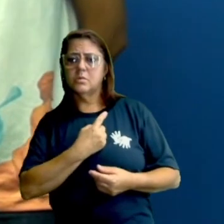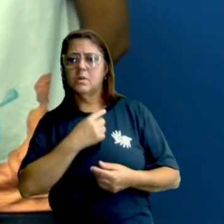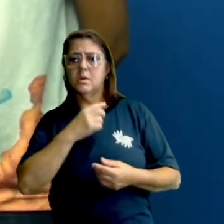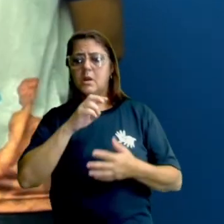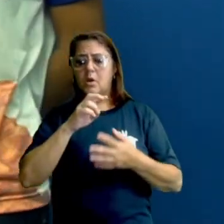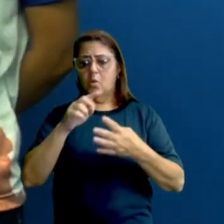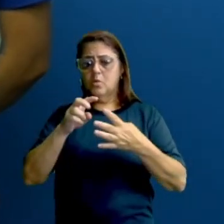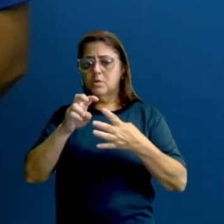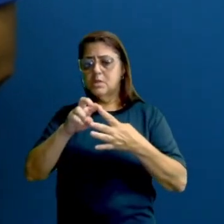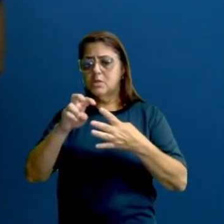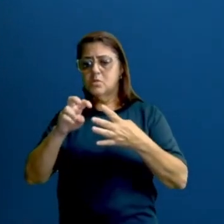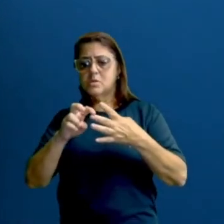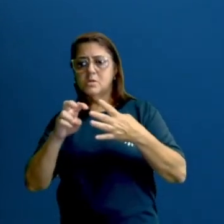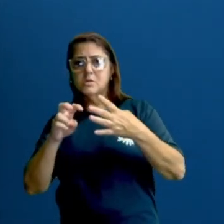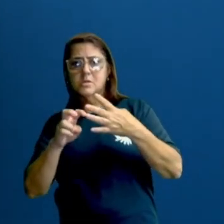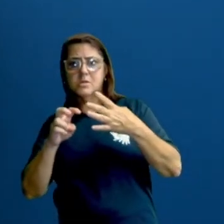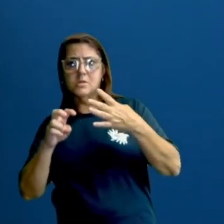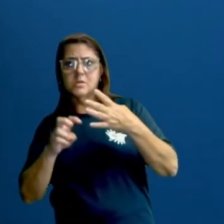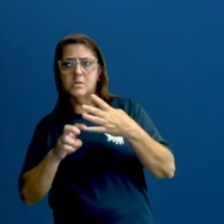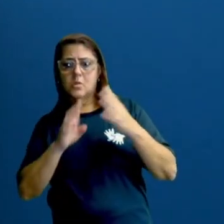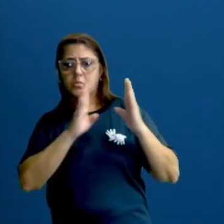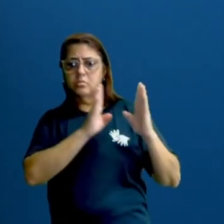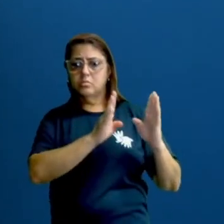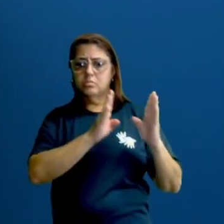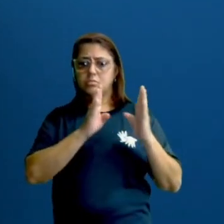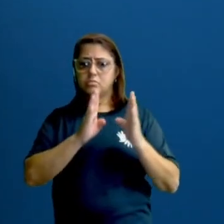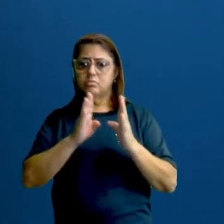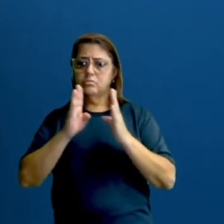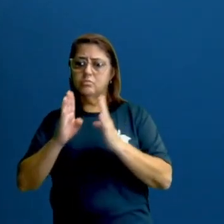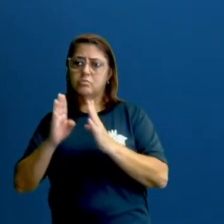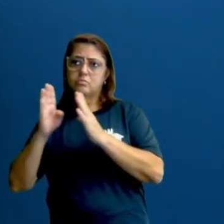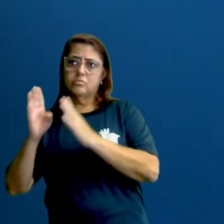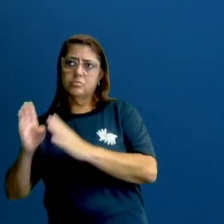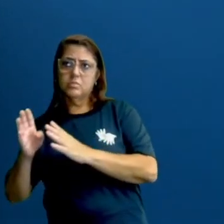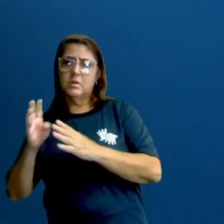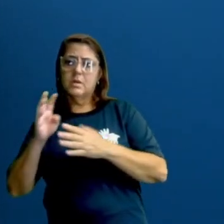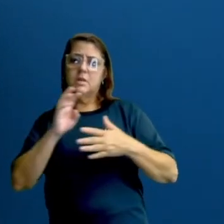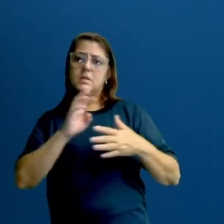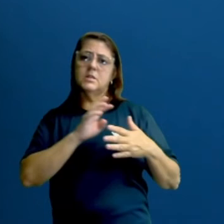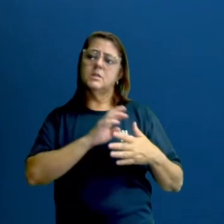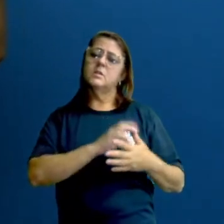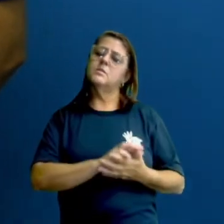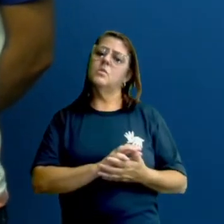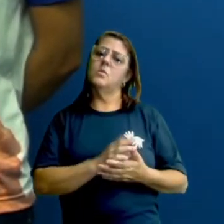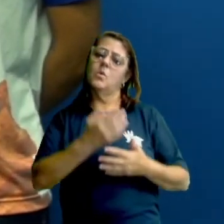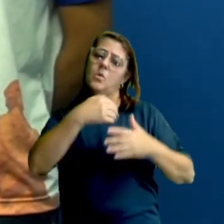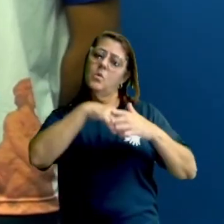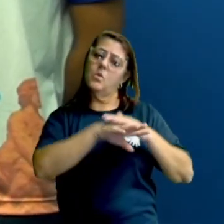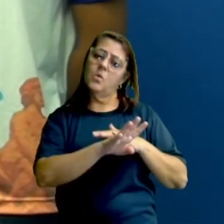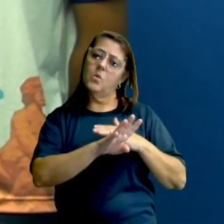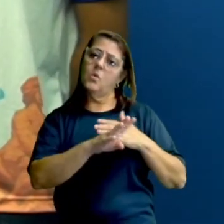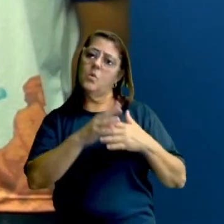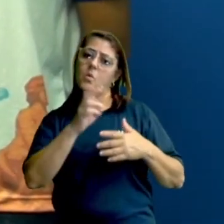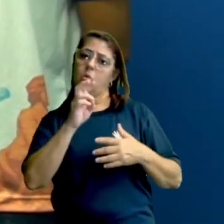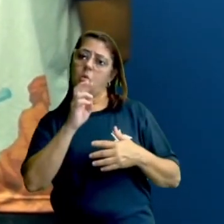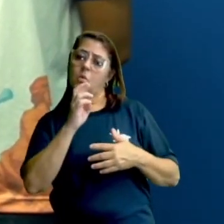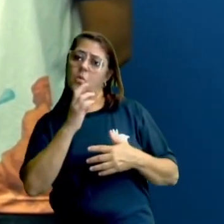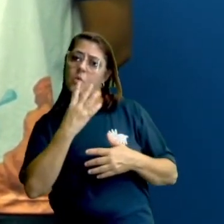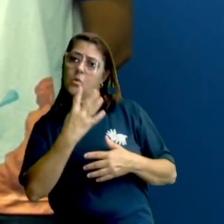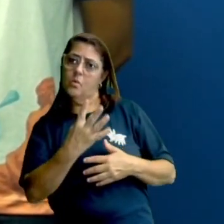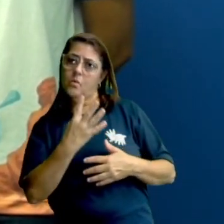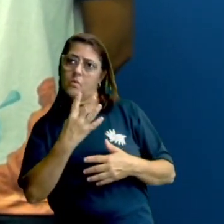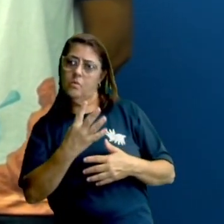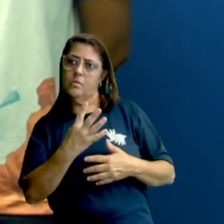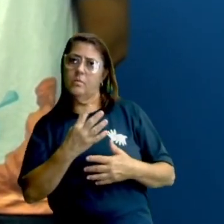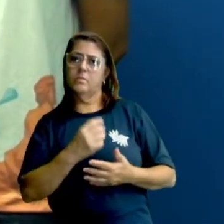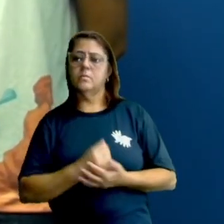vezes, não foi isso? A gente desenhou as 5 caixas. Dentro das 5 caixas, a gente colocou o